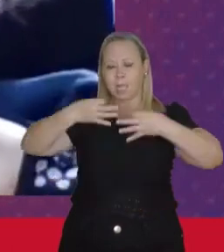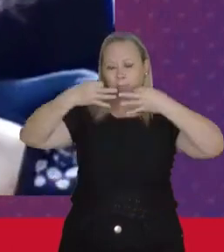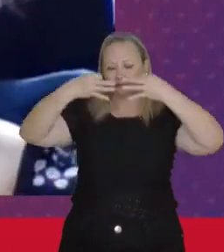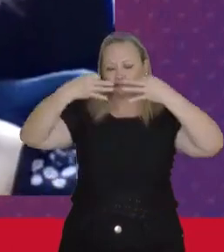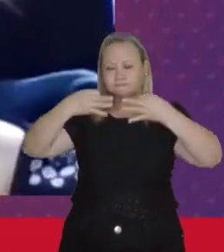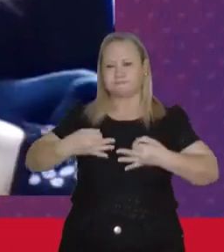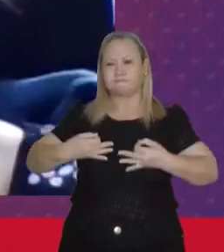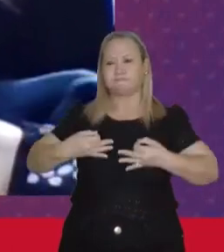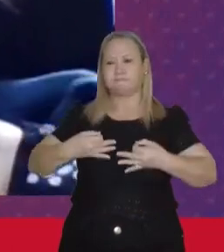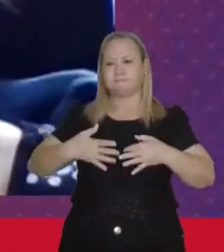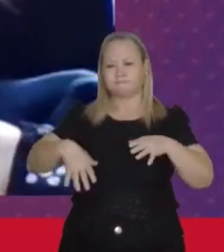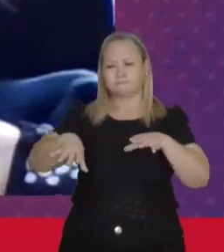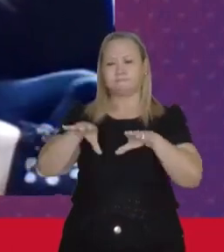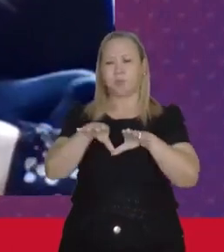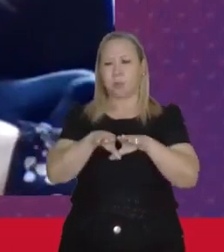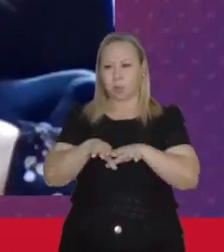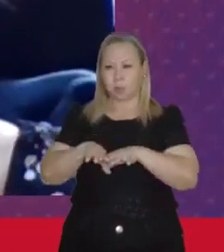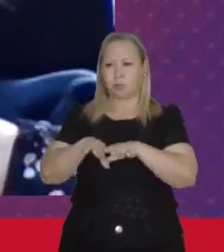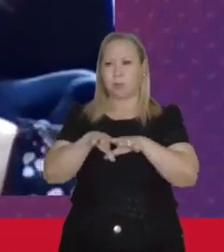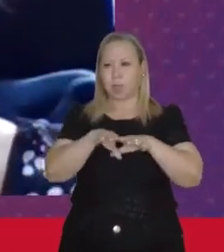equidade